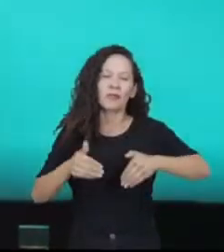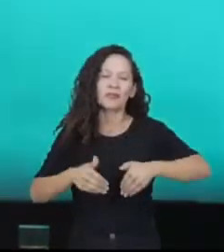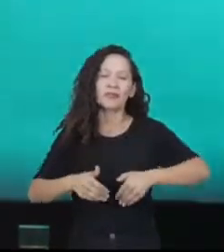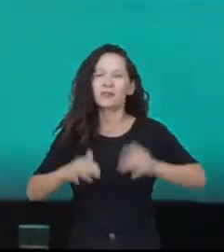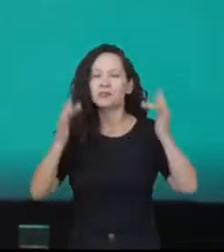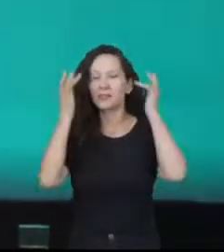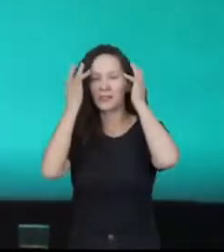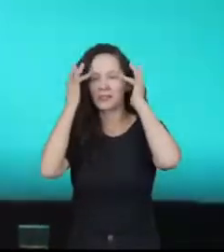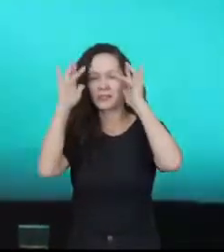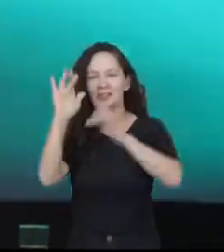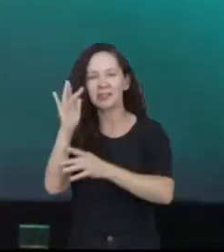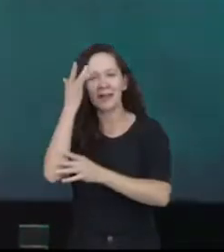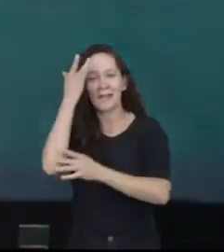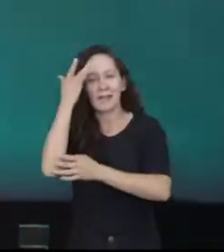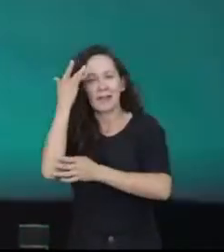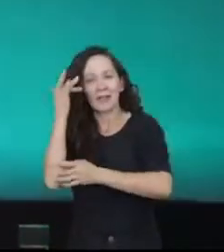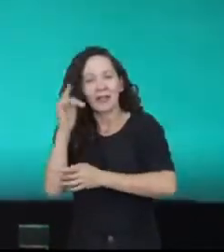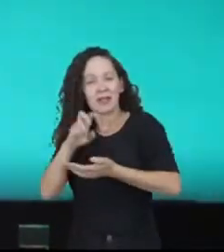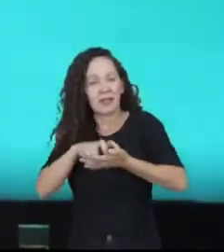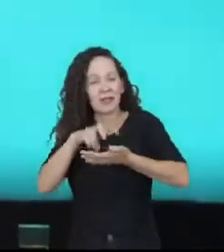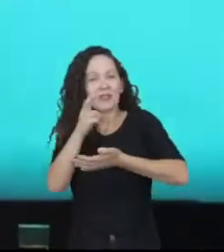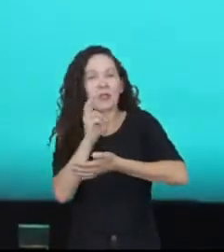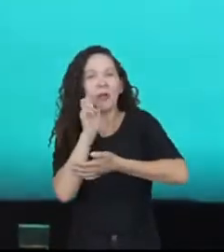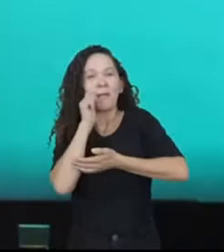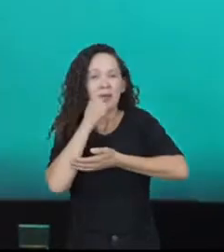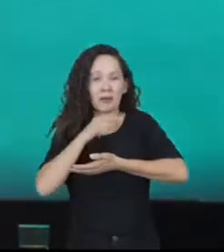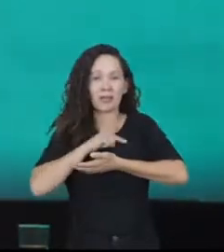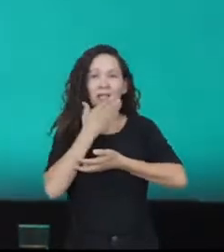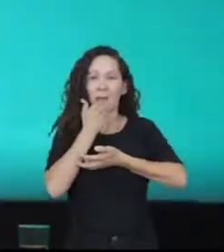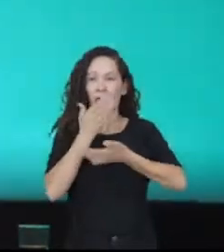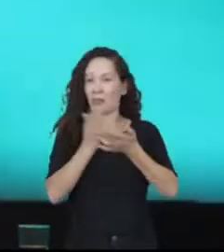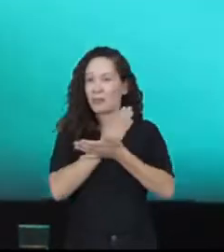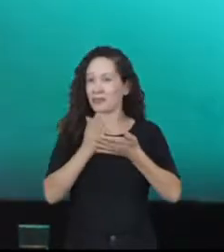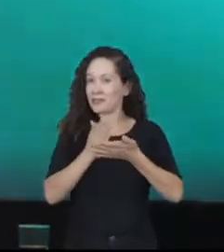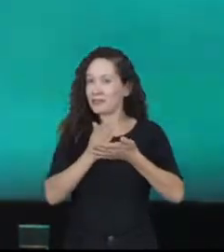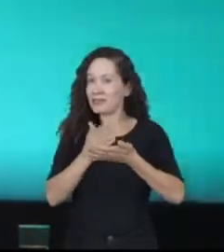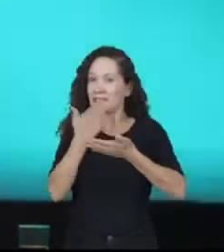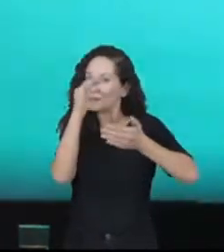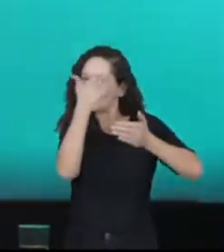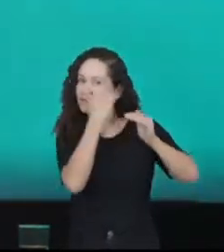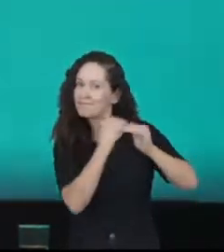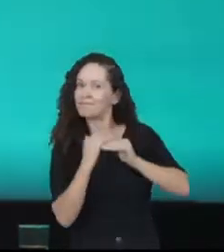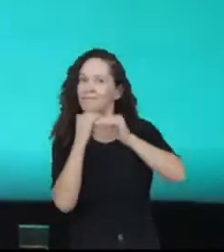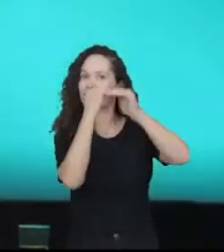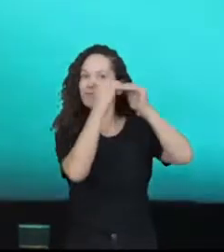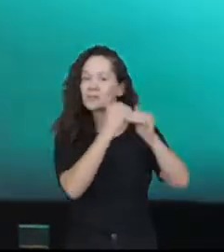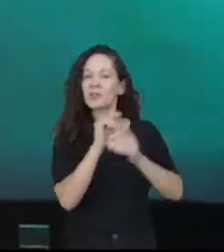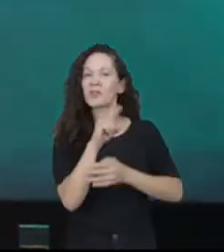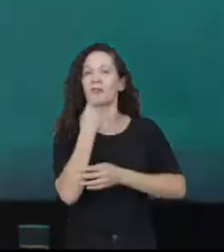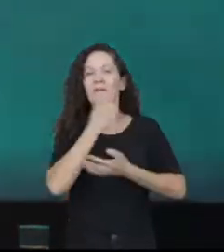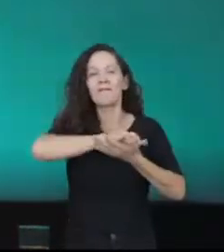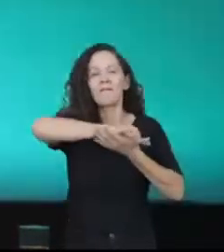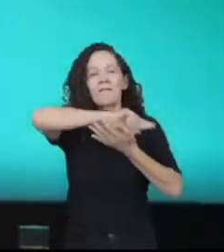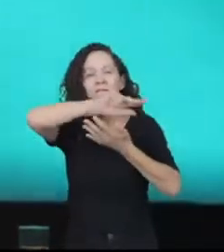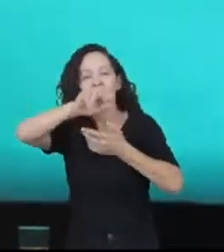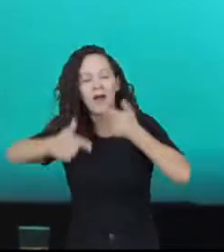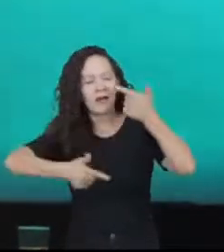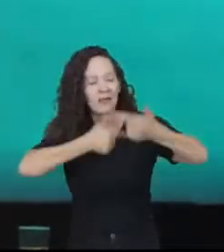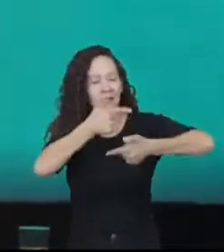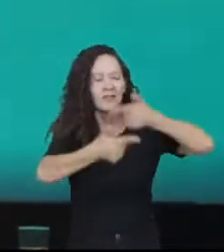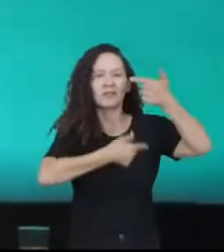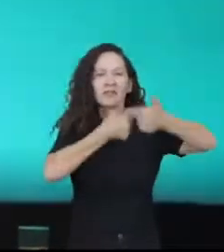pão para comer no dia seguinte. Não haverá soberania enquanto dezenas de milhões de trabalhadores